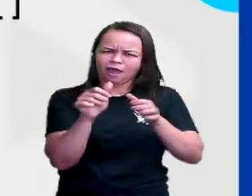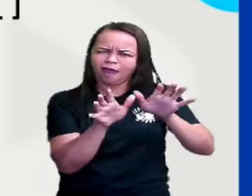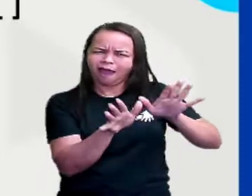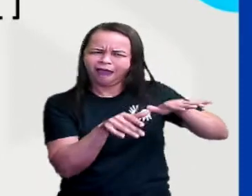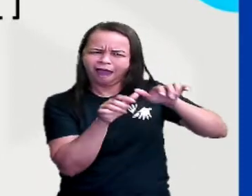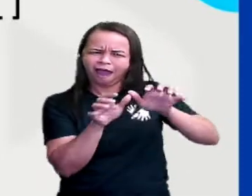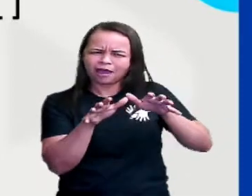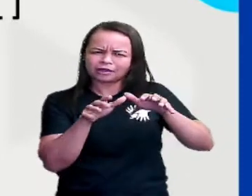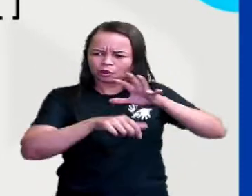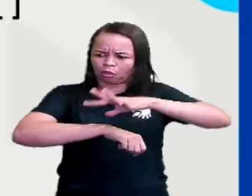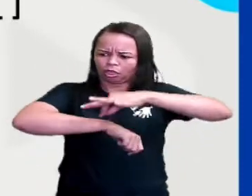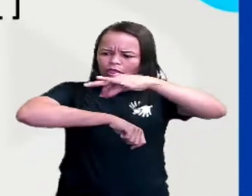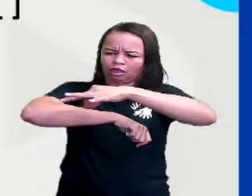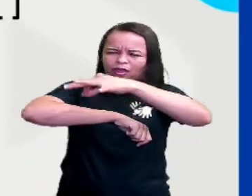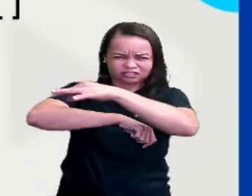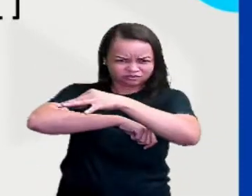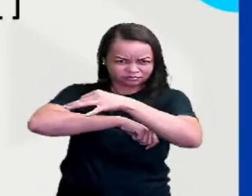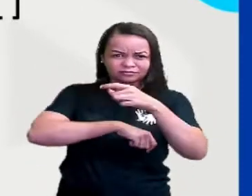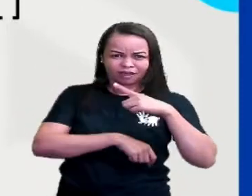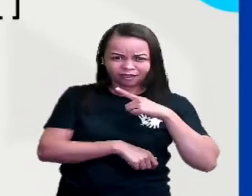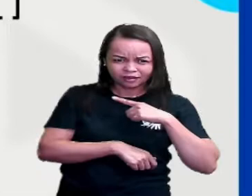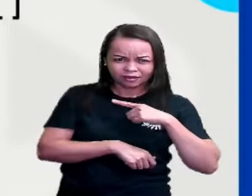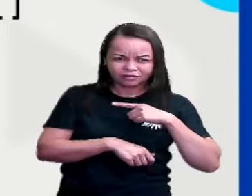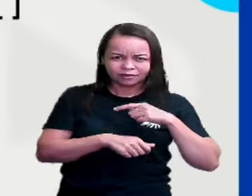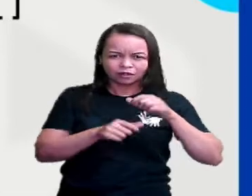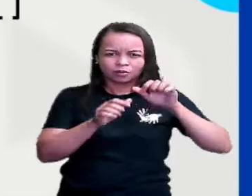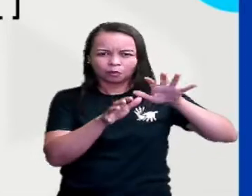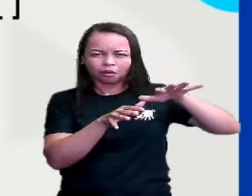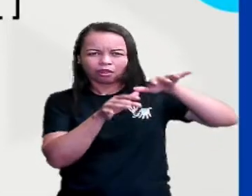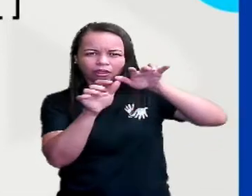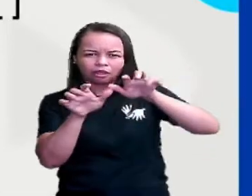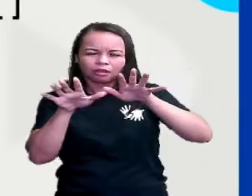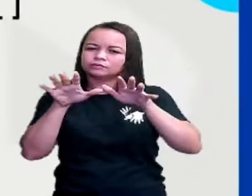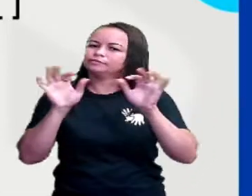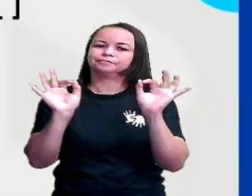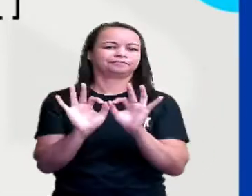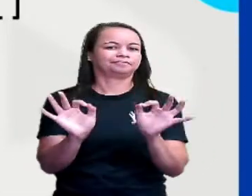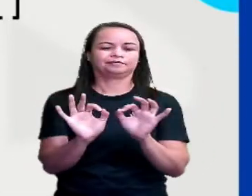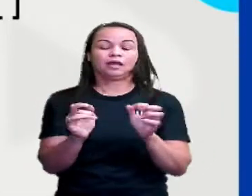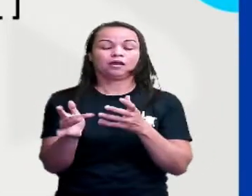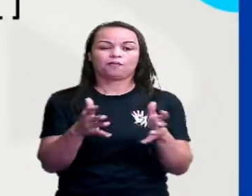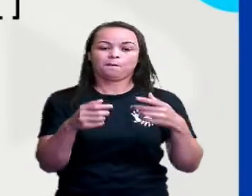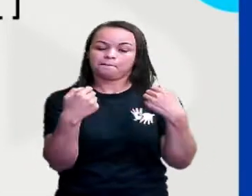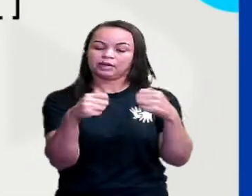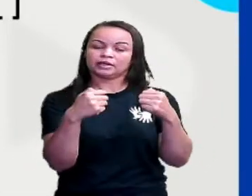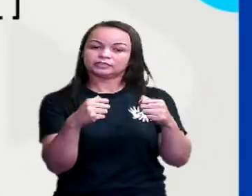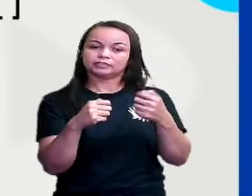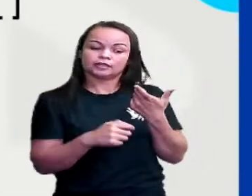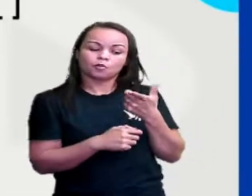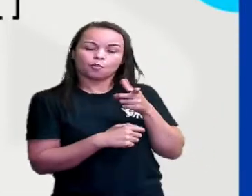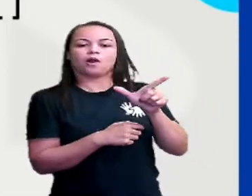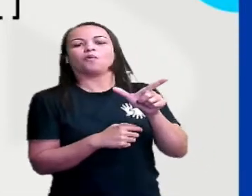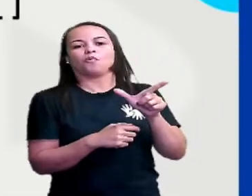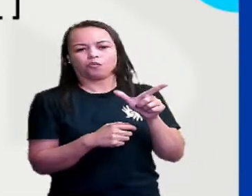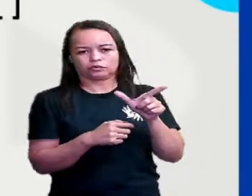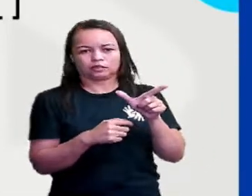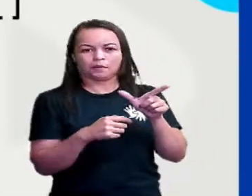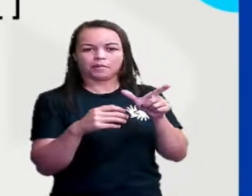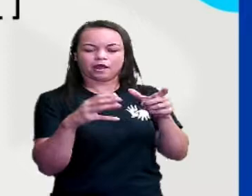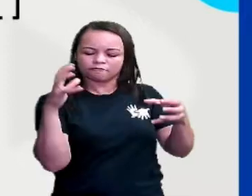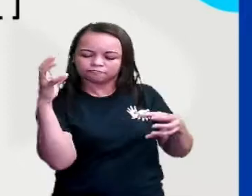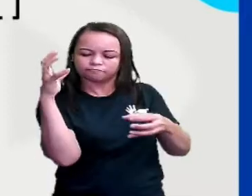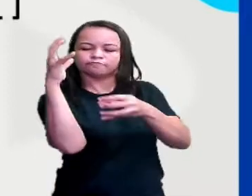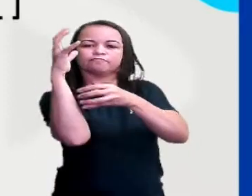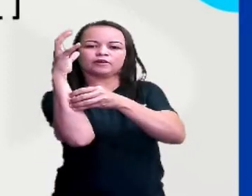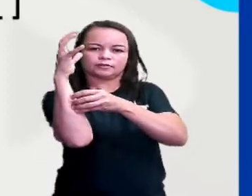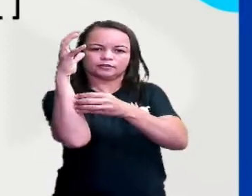para ficarem voando aí no ar. Elas precisam de uma outra estrutura para se